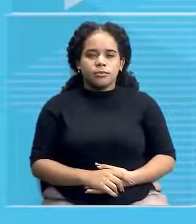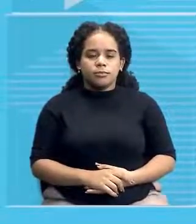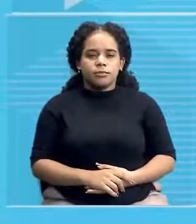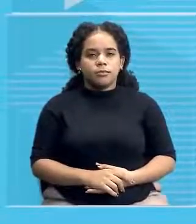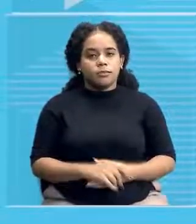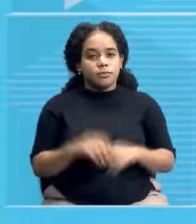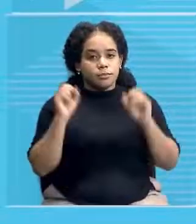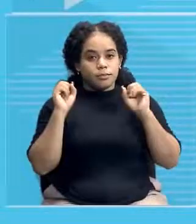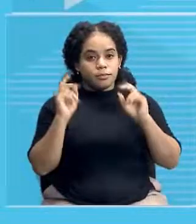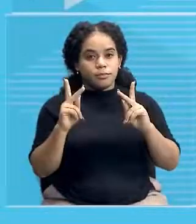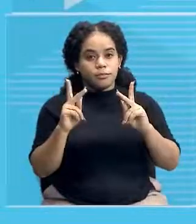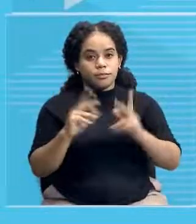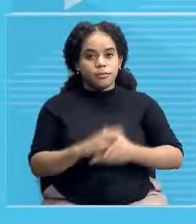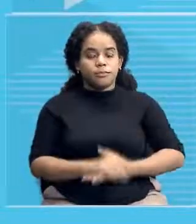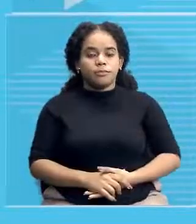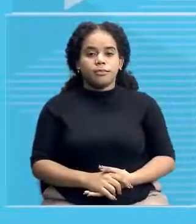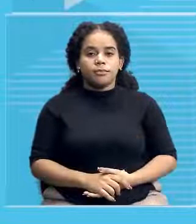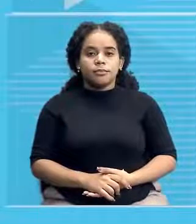Tá?